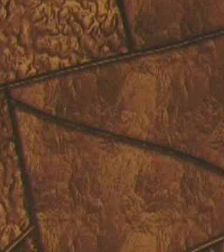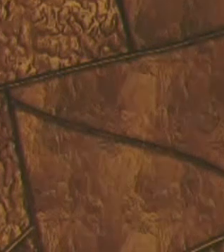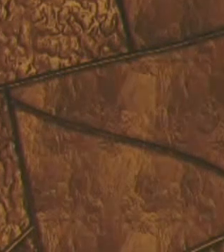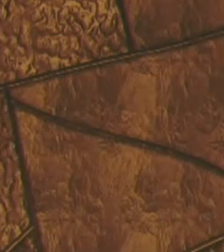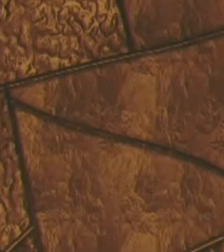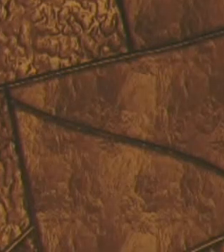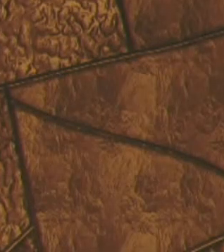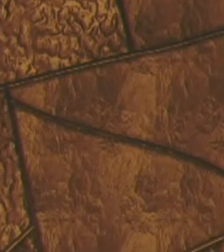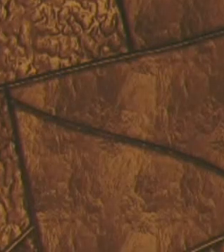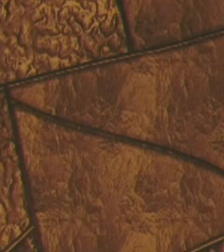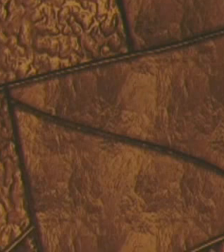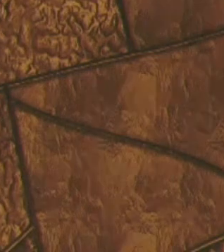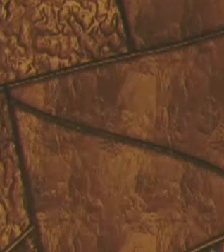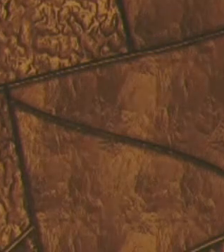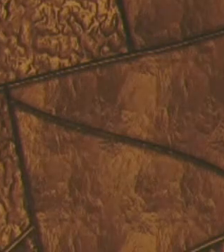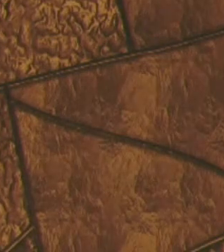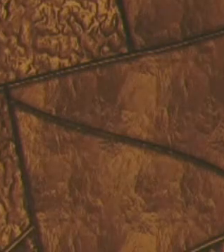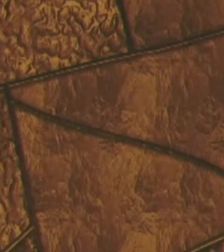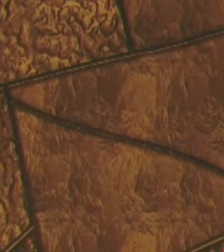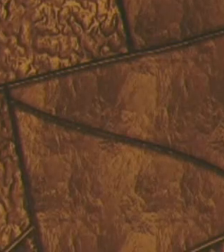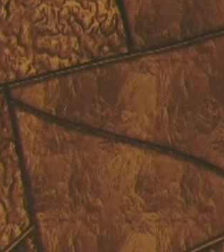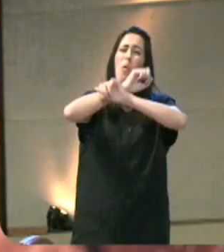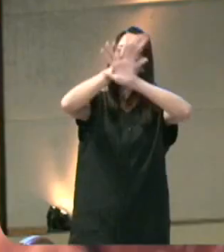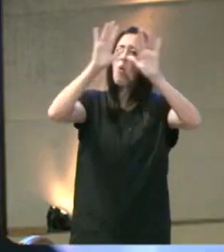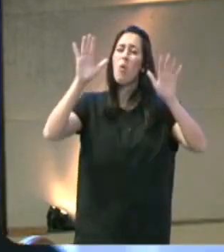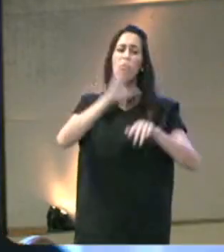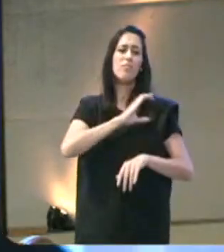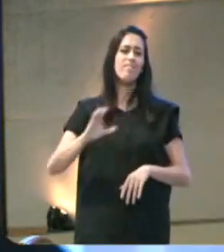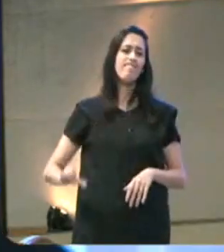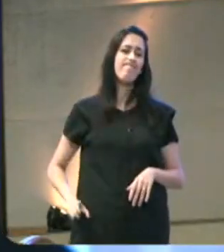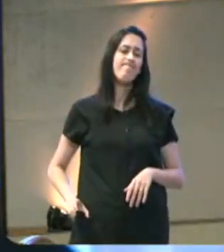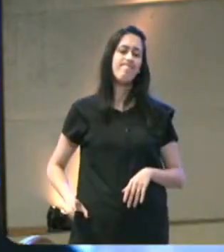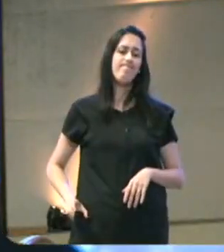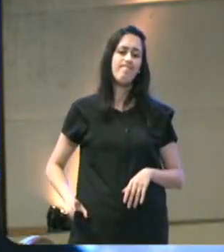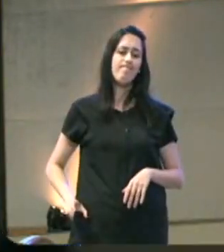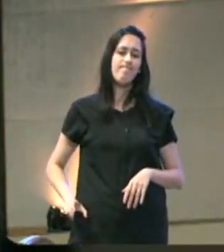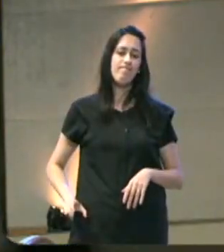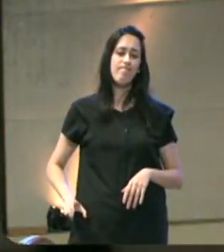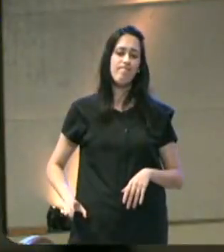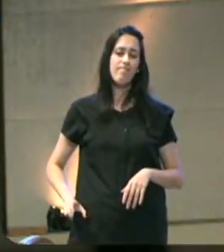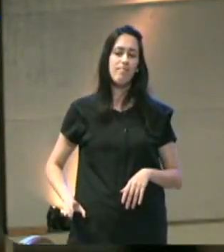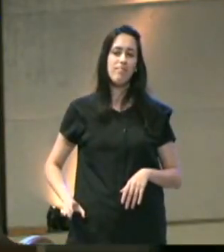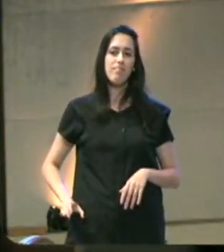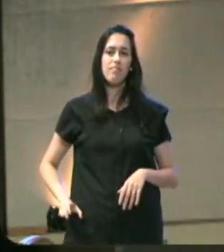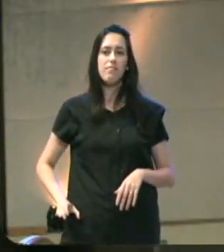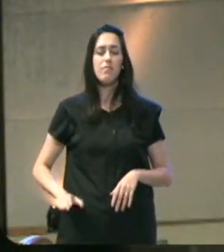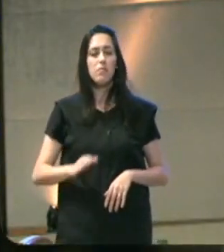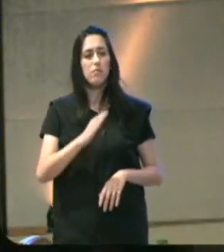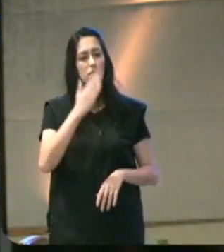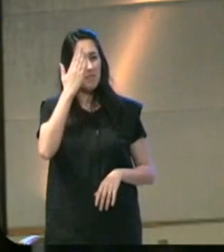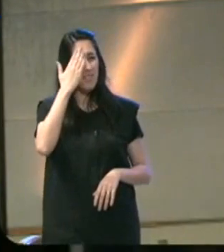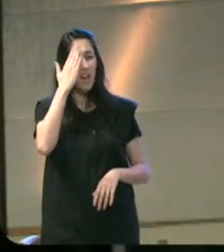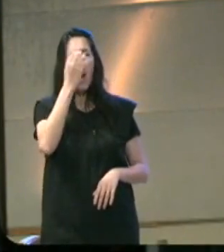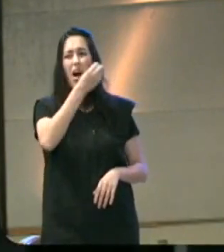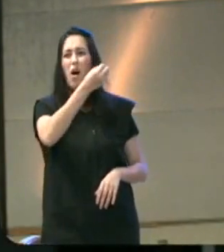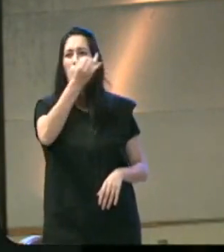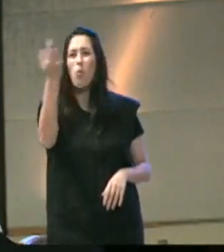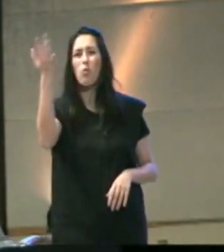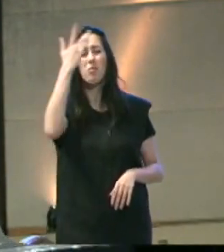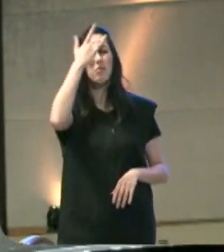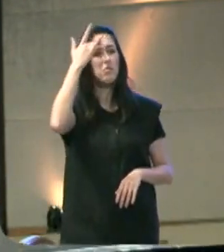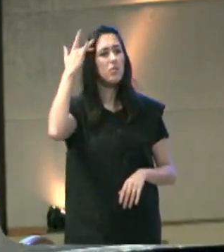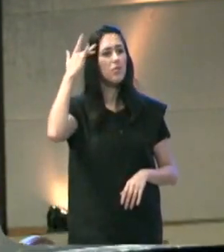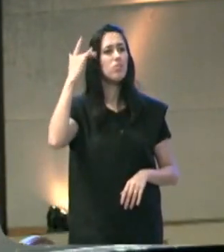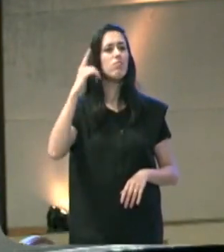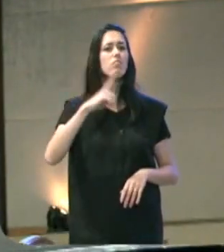Cristo, que é a imagem de Deus. E sabe, tem muita gente que está